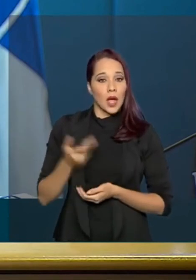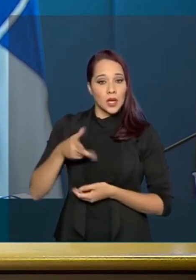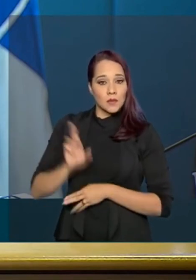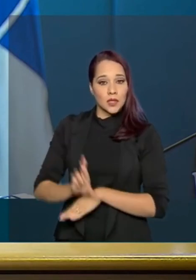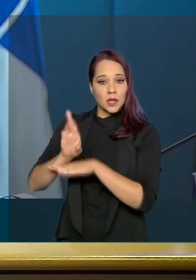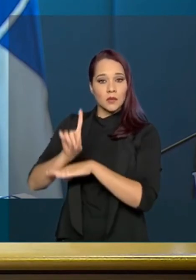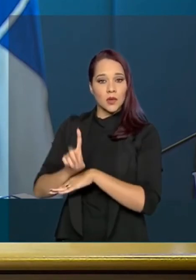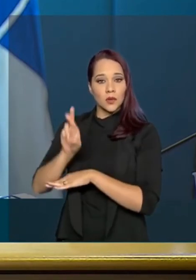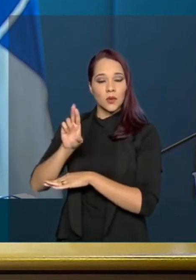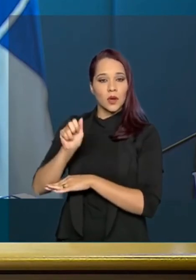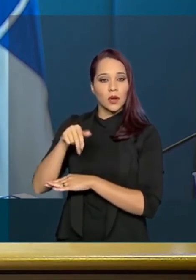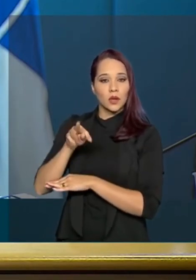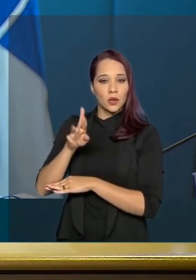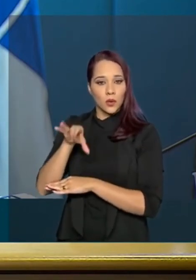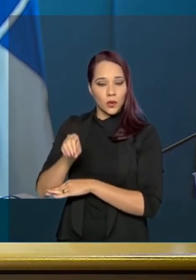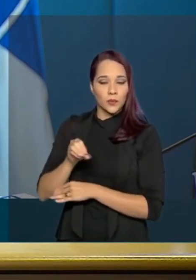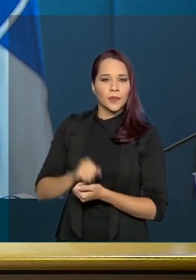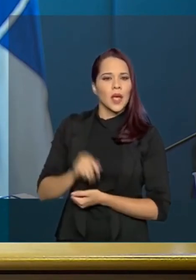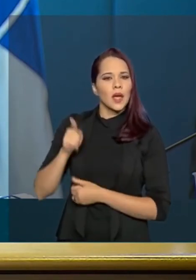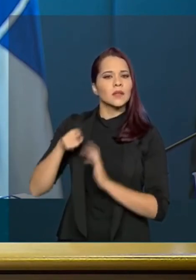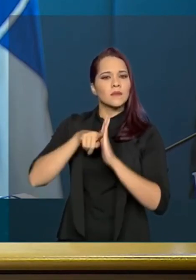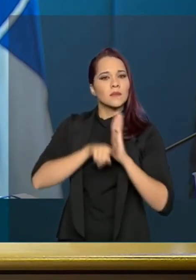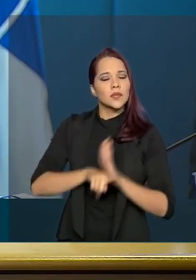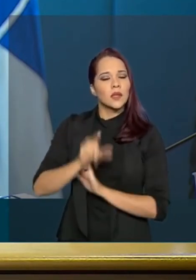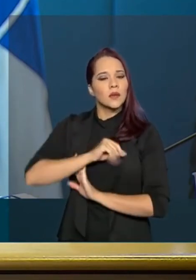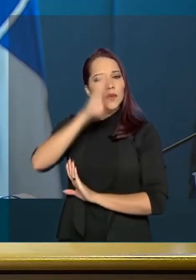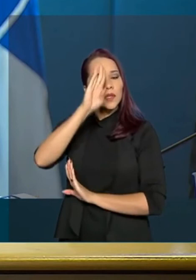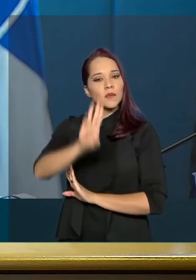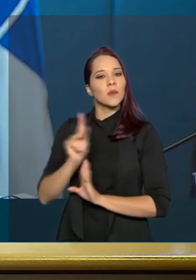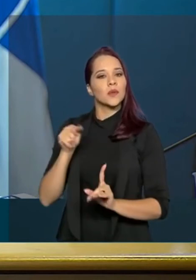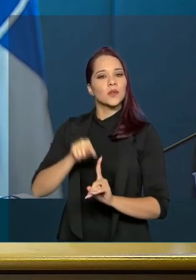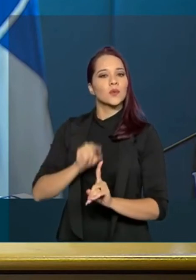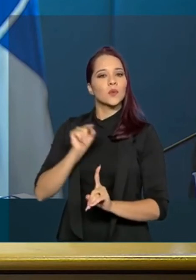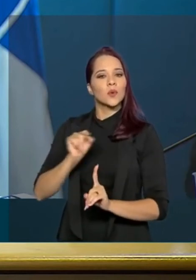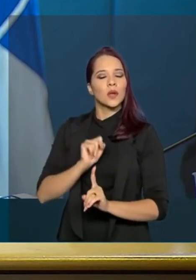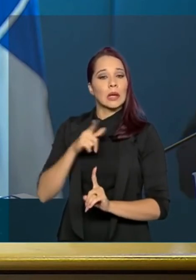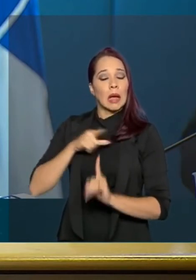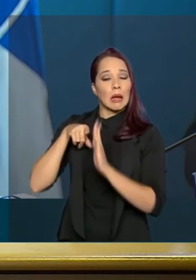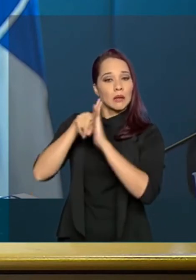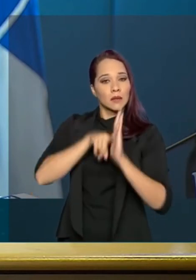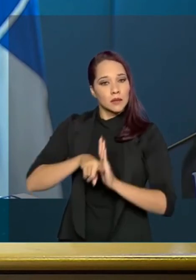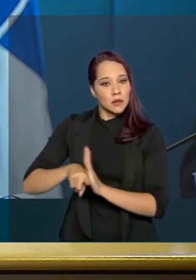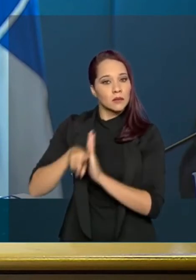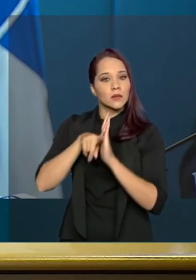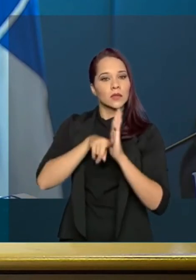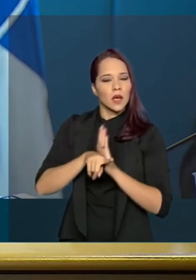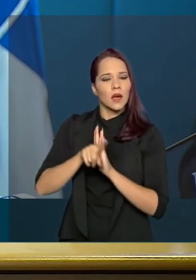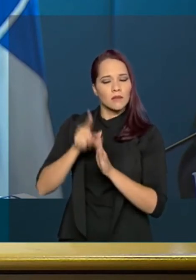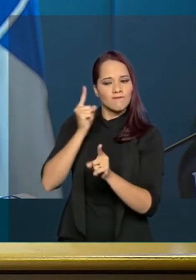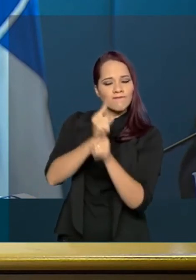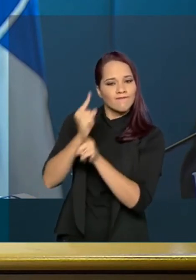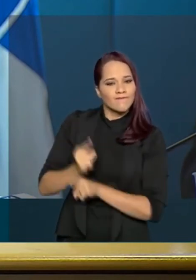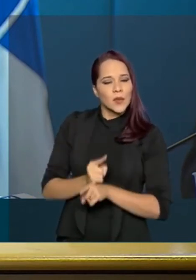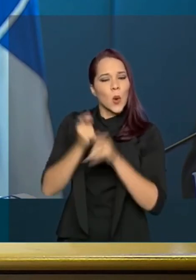Dr. Antônio Geraldo, e essa pesquisa teve como principal objetivo analisar,